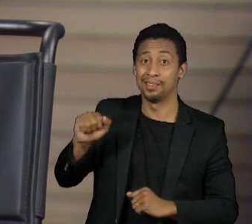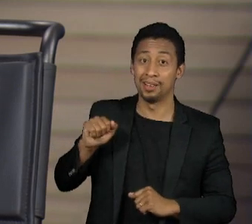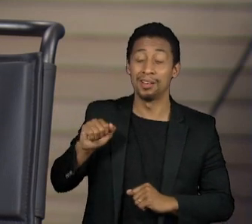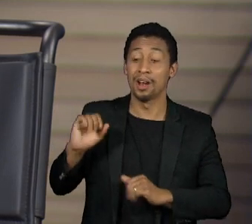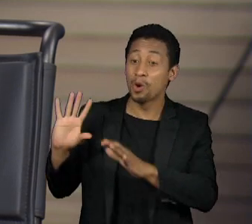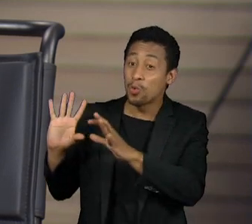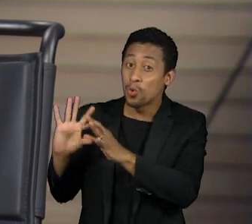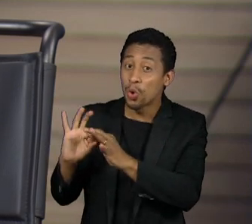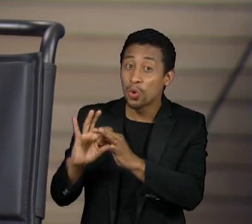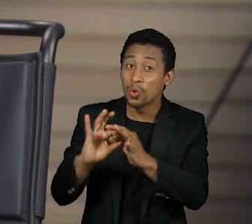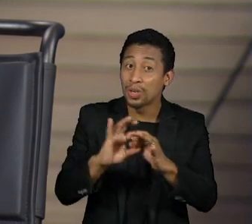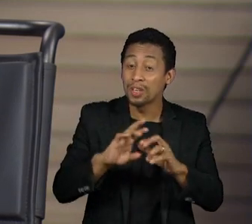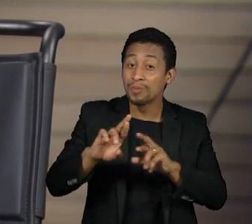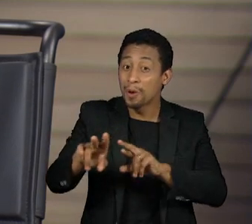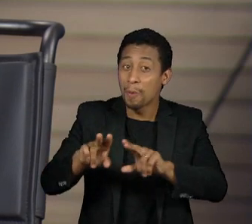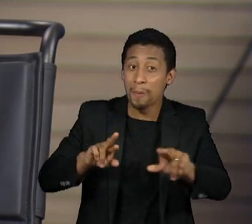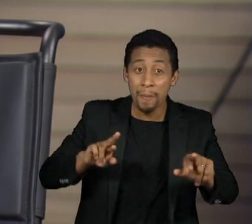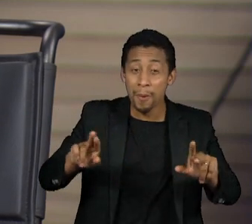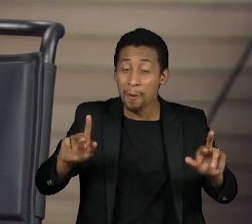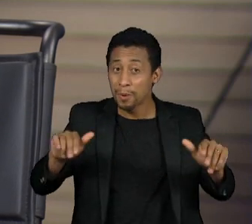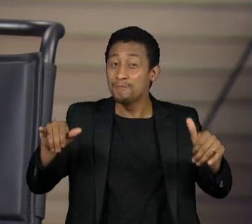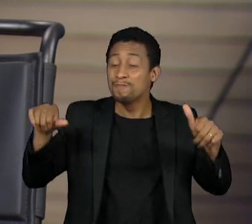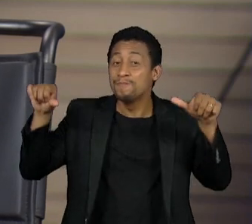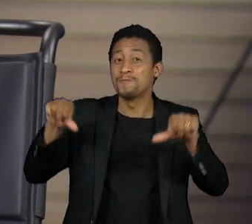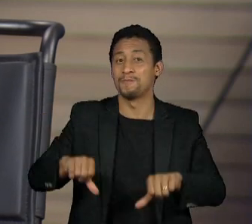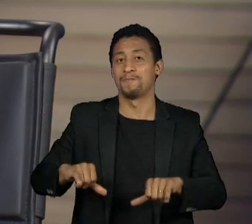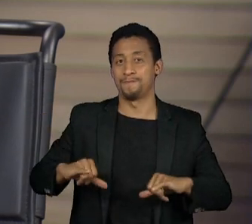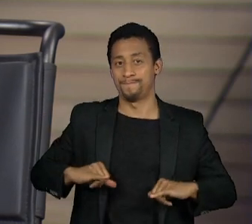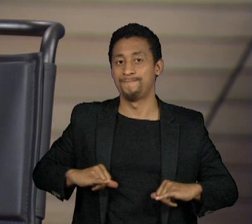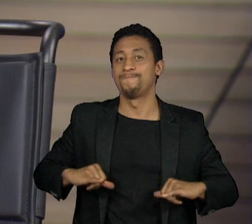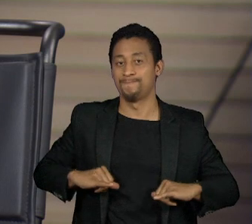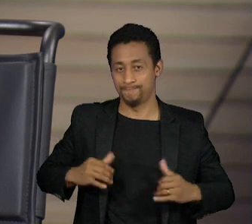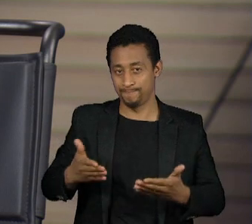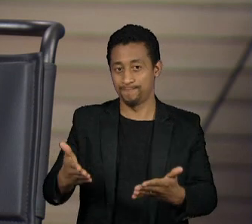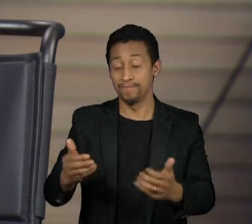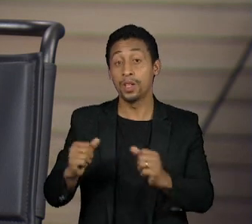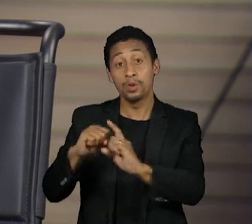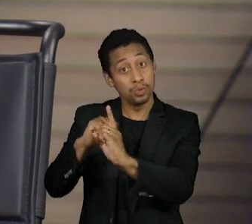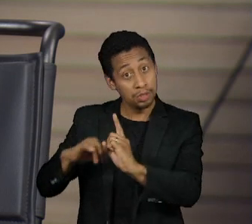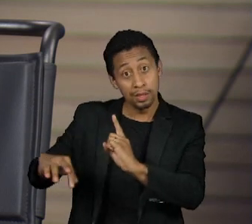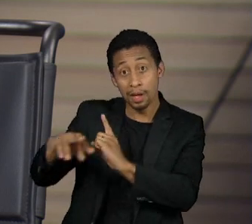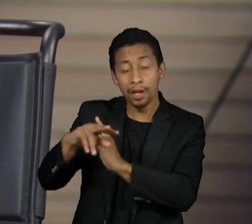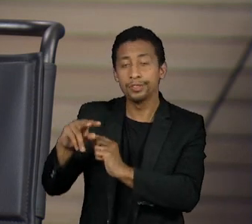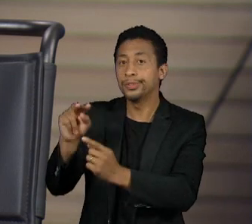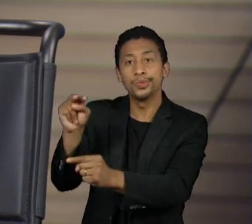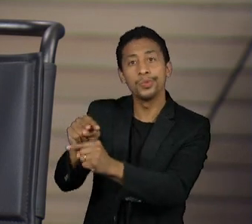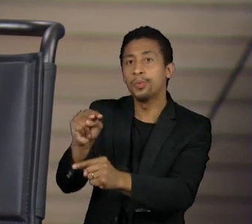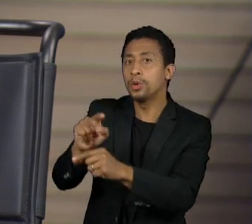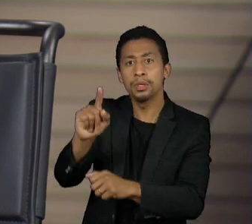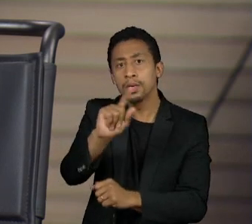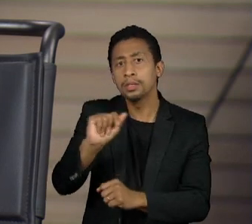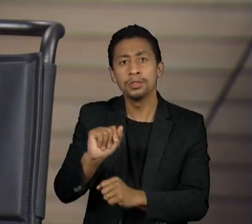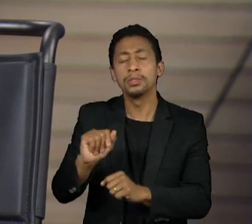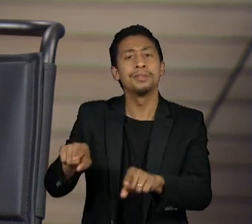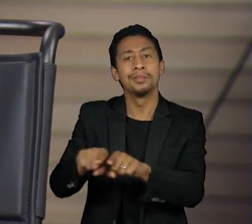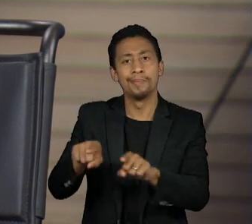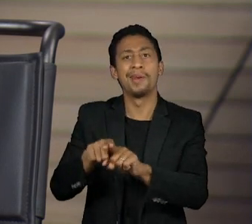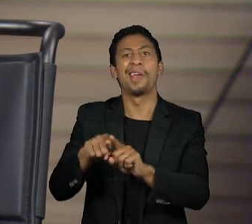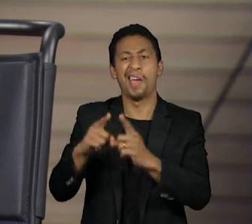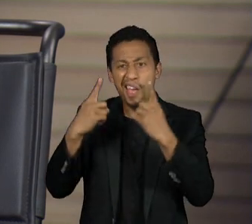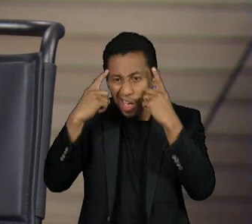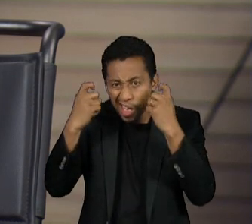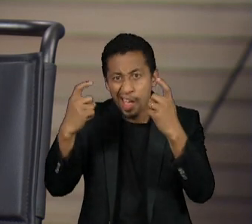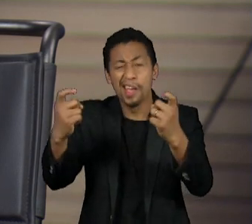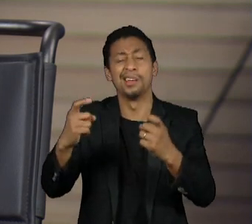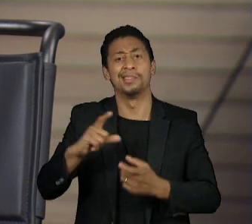contextos em que ela pode estar. O fato é que a sociedade, além de não proteger as meninas, efetivamente as violenta e